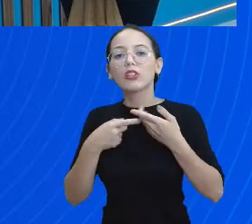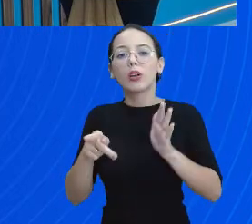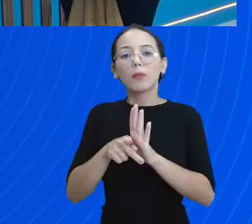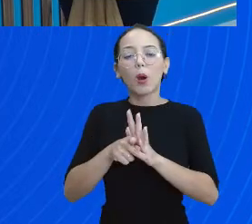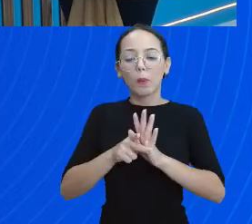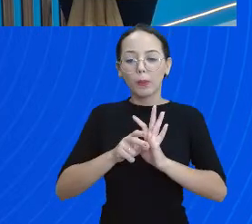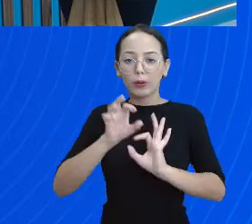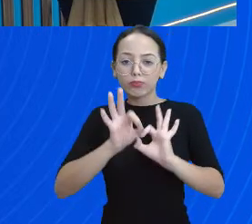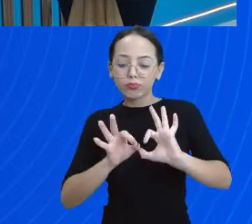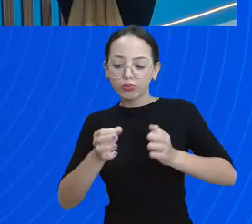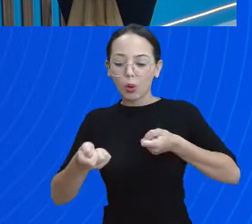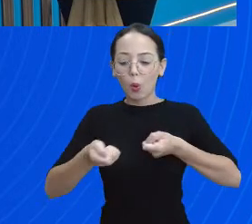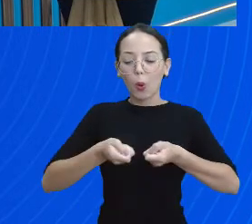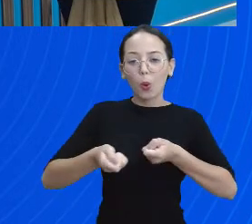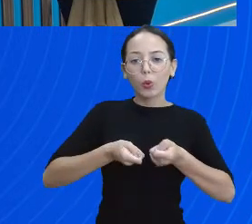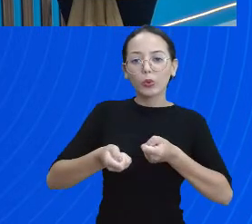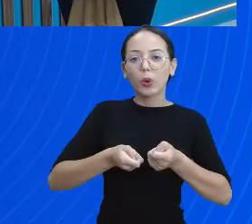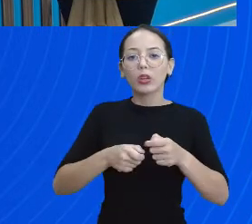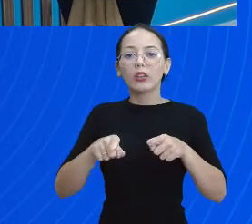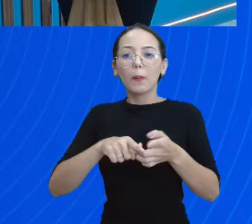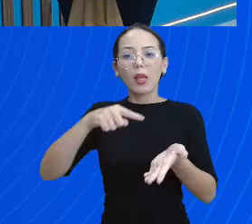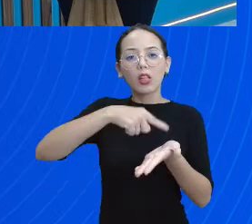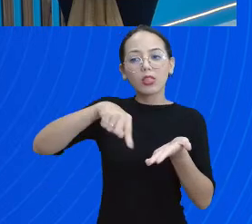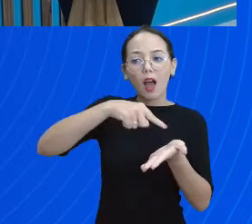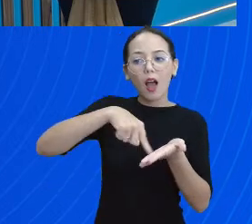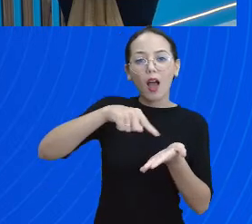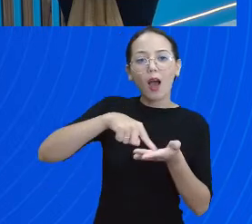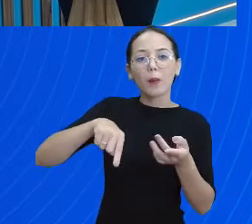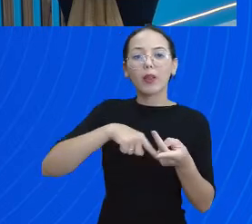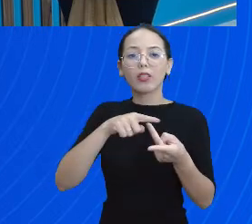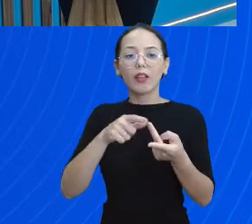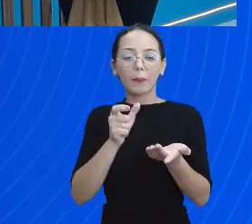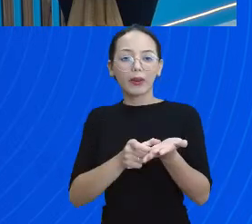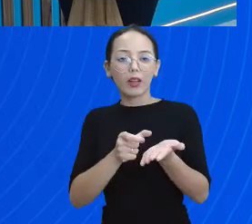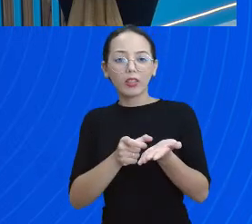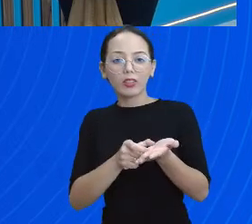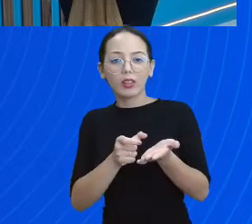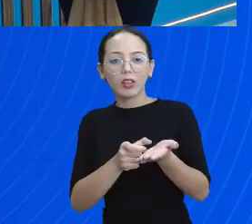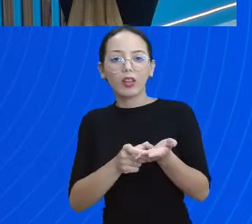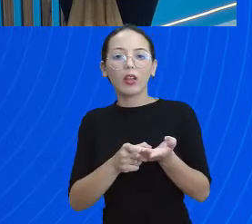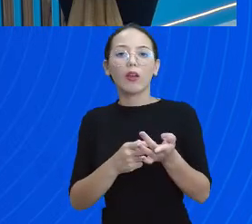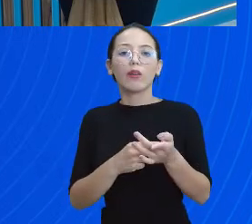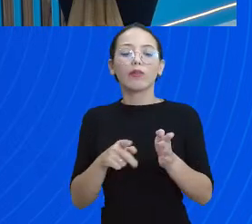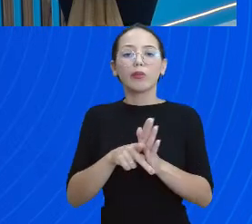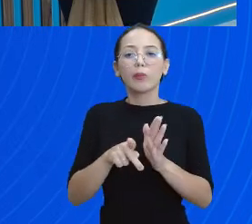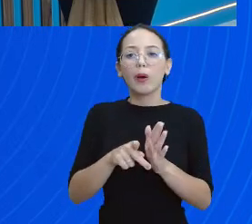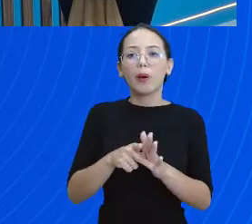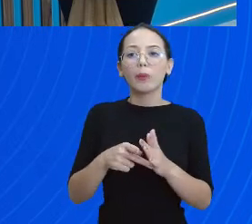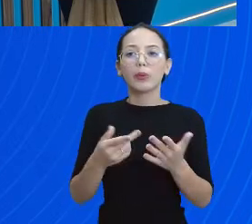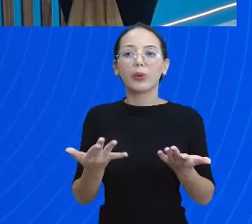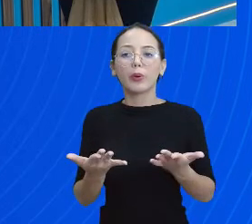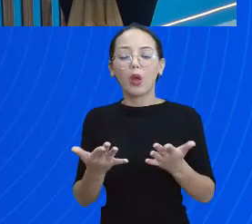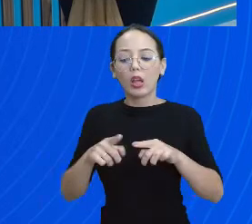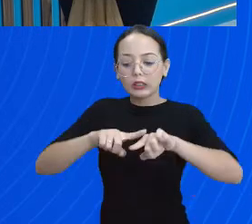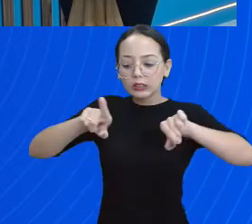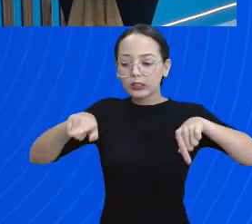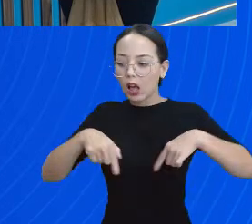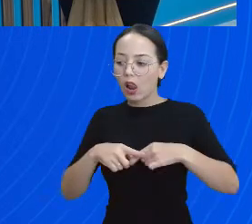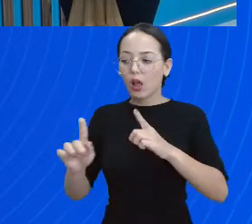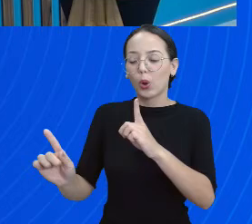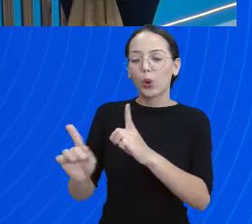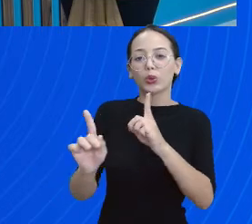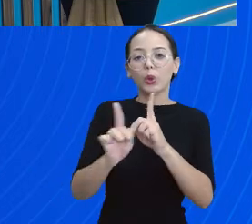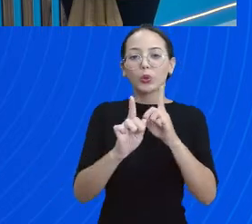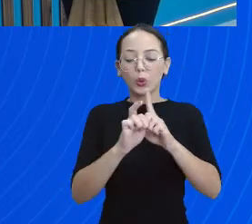manejo. Então, os tablets, os aplicativos, né? As salas de encontros, onde